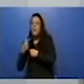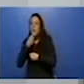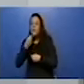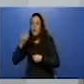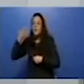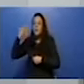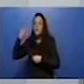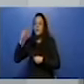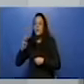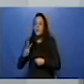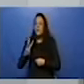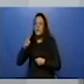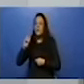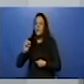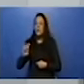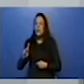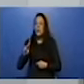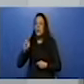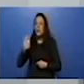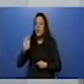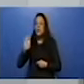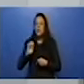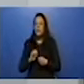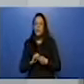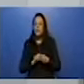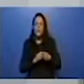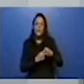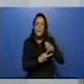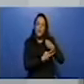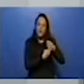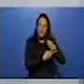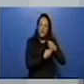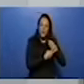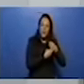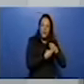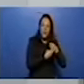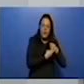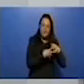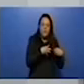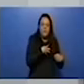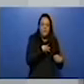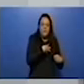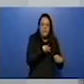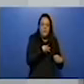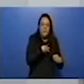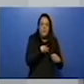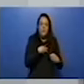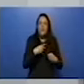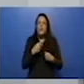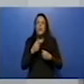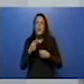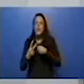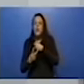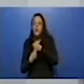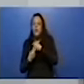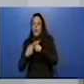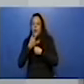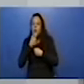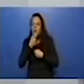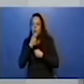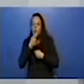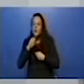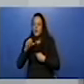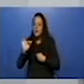sentir. No passado, felt. Ficou bem diferente. Isto é verbo irregular. É aquele que no presente a